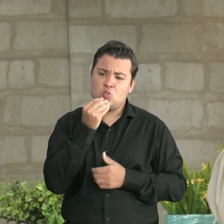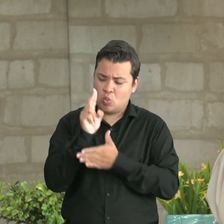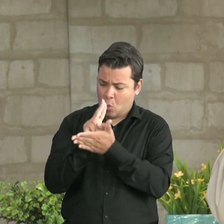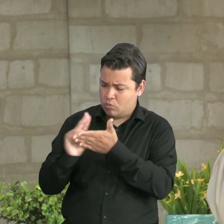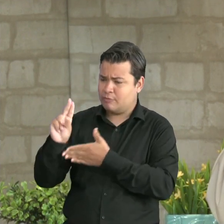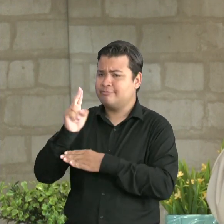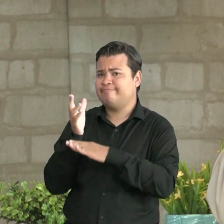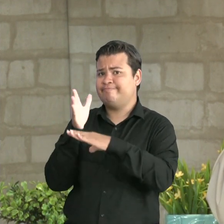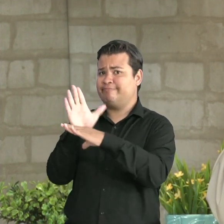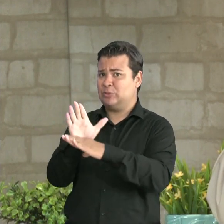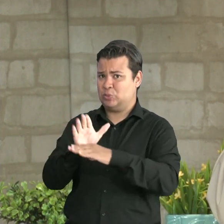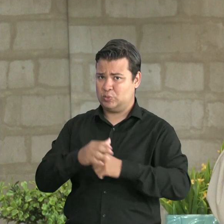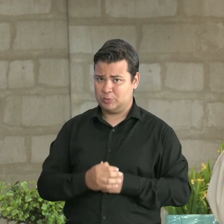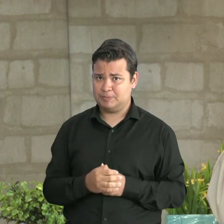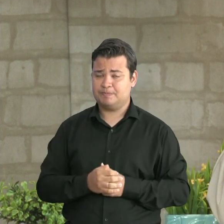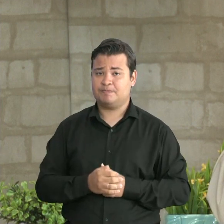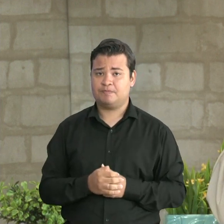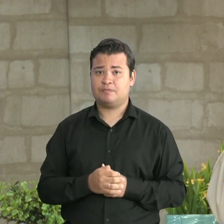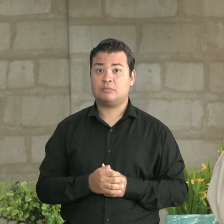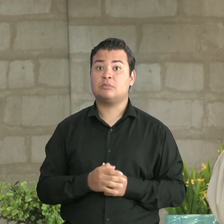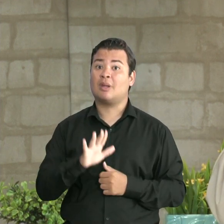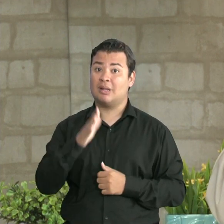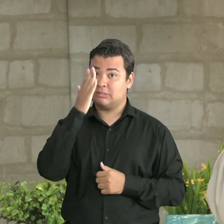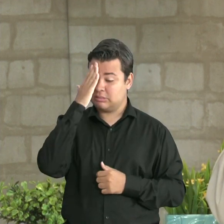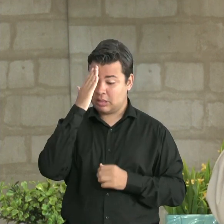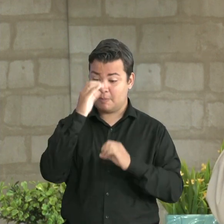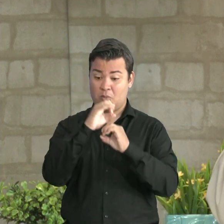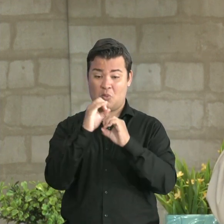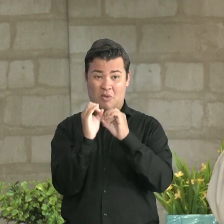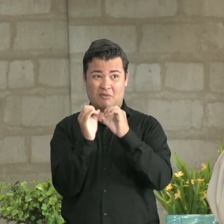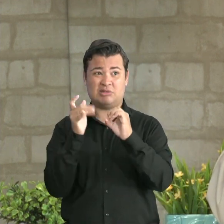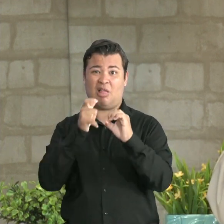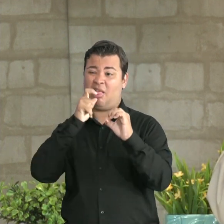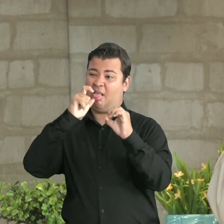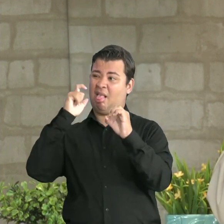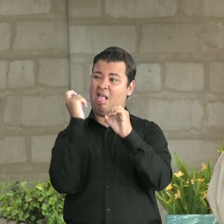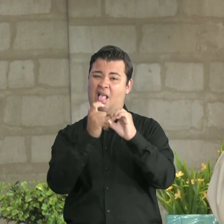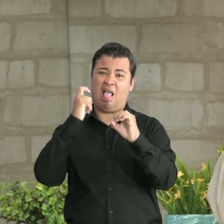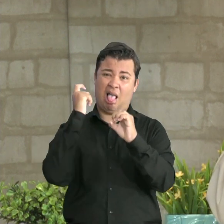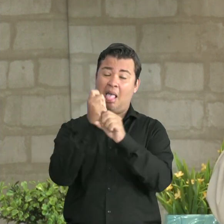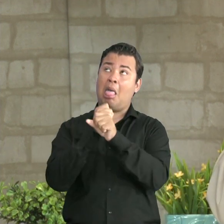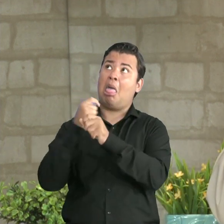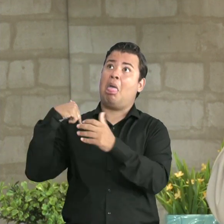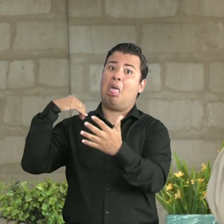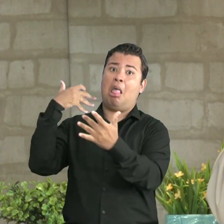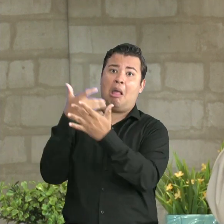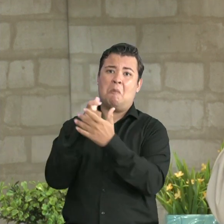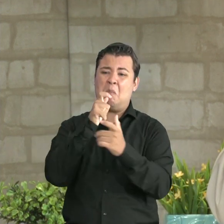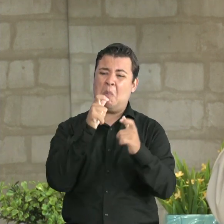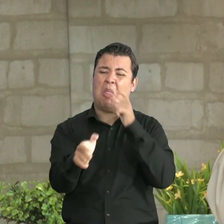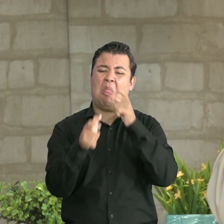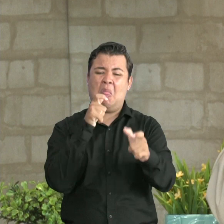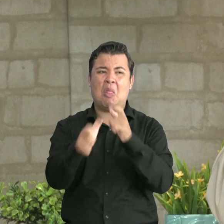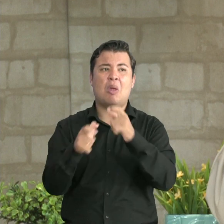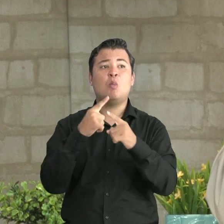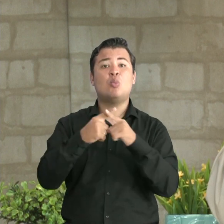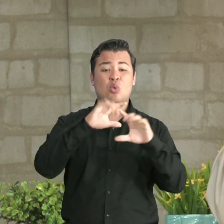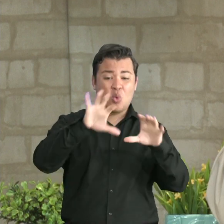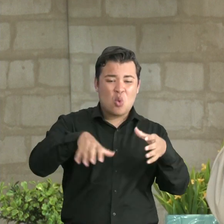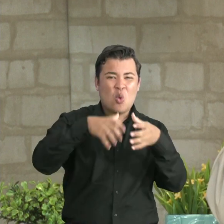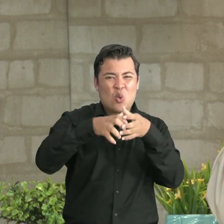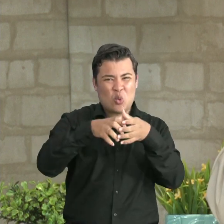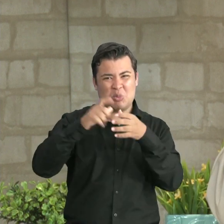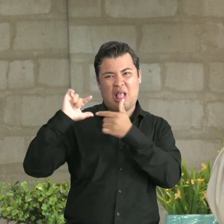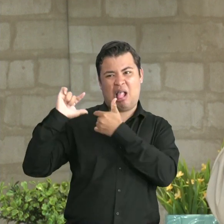uma universidade que tem sido, inclusive, muito atacada há décadas por conta de um programa muito conservador, mas